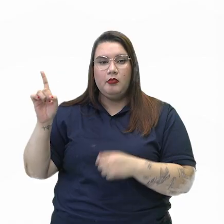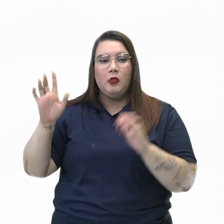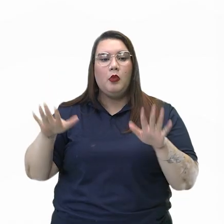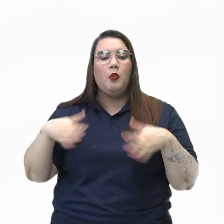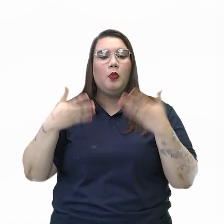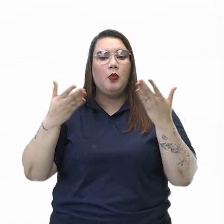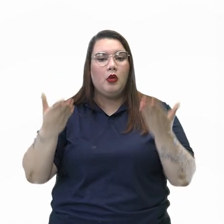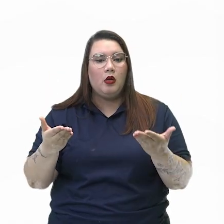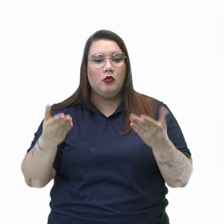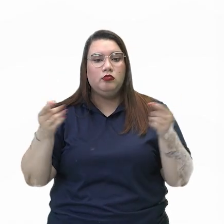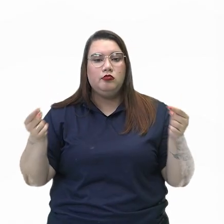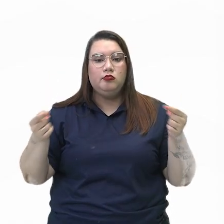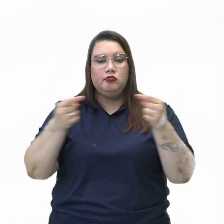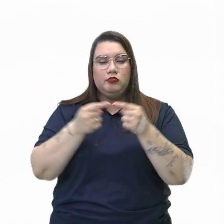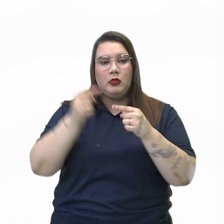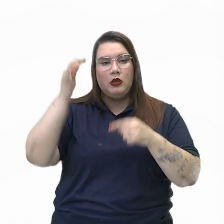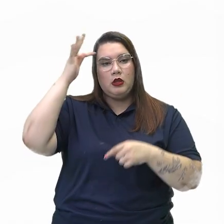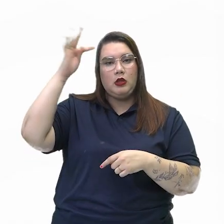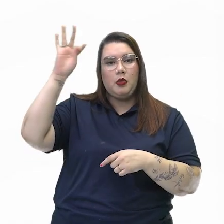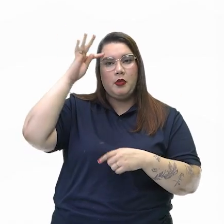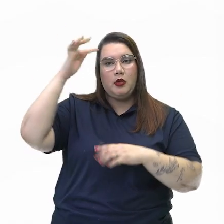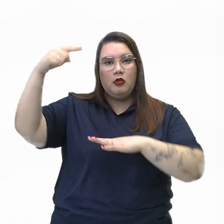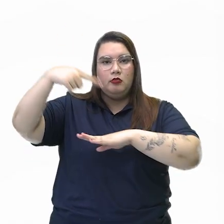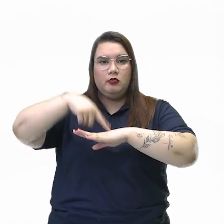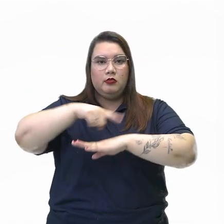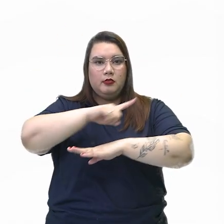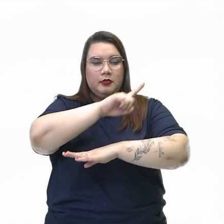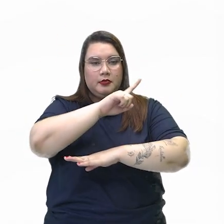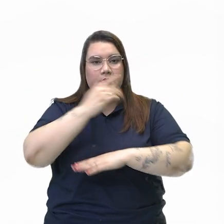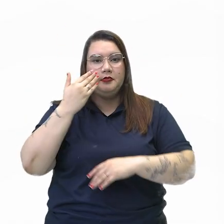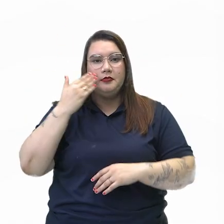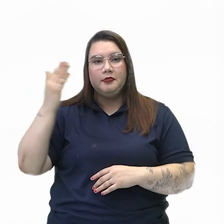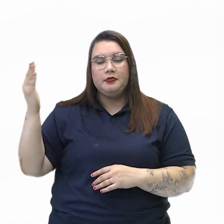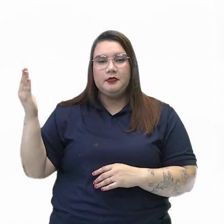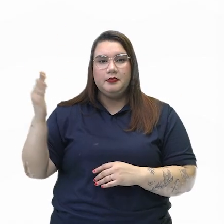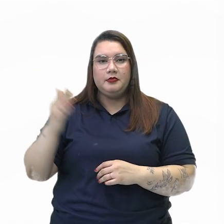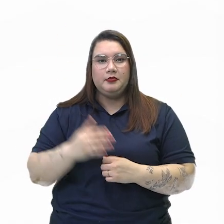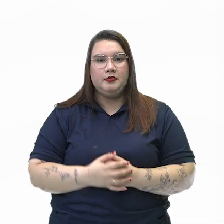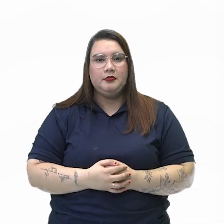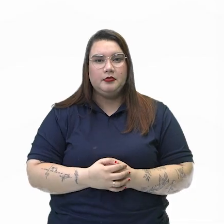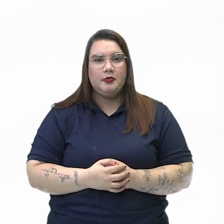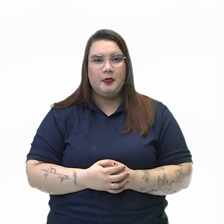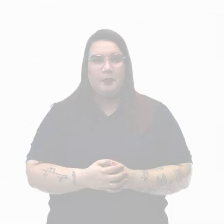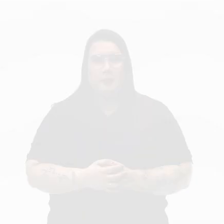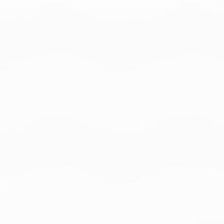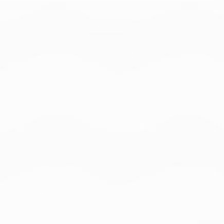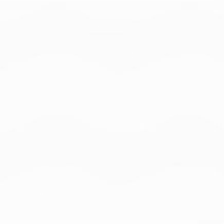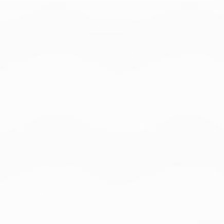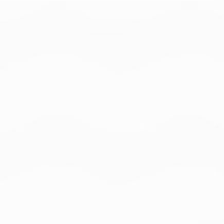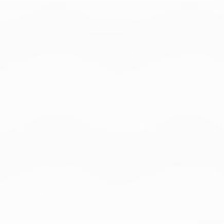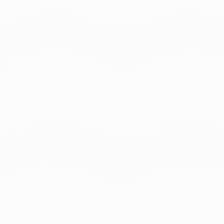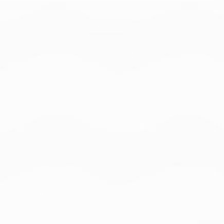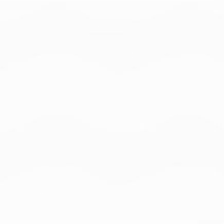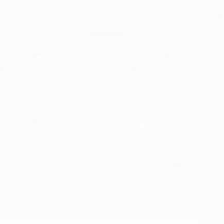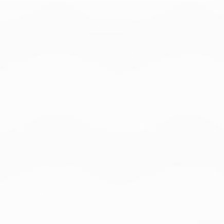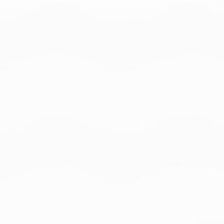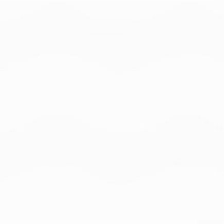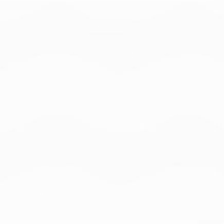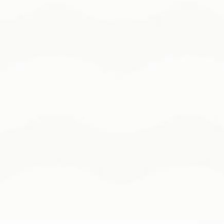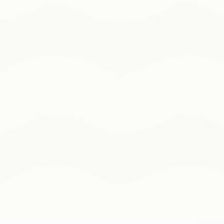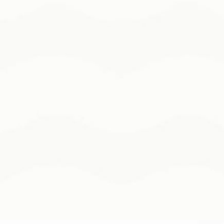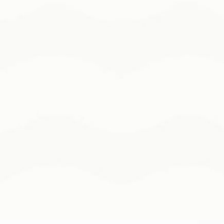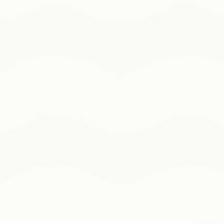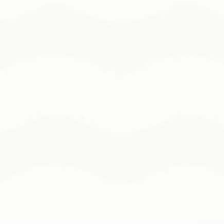é regido pelas leis da reflexão. Então, vamos aqui apresentar para você as duas leis que têm a